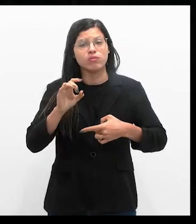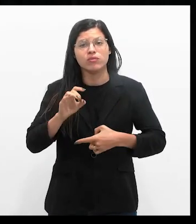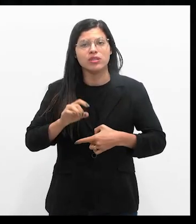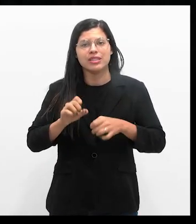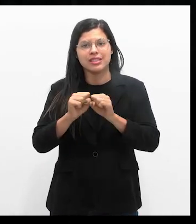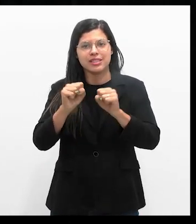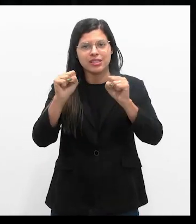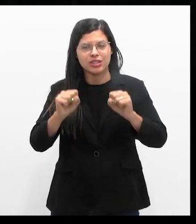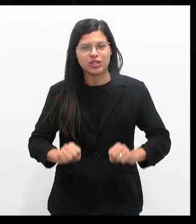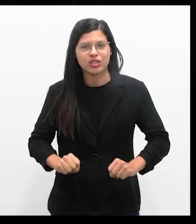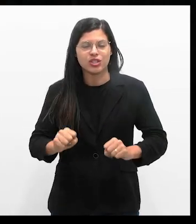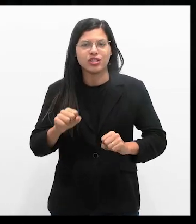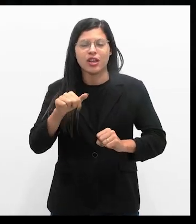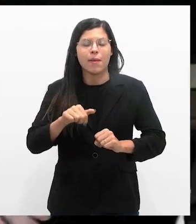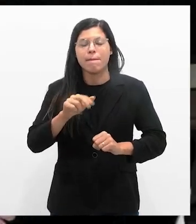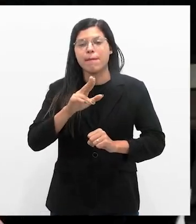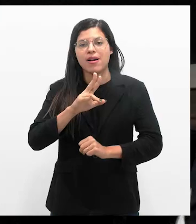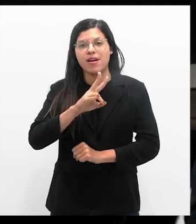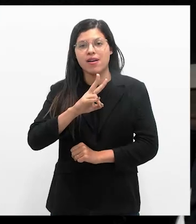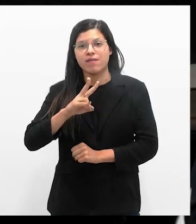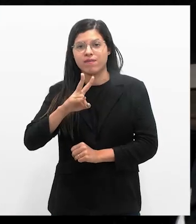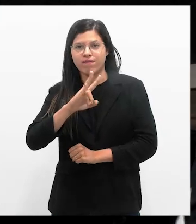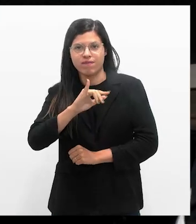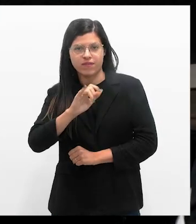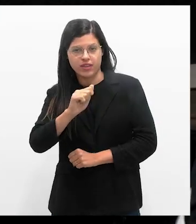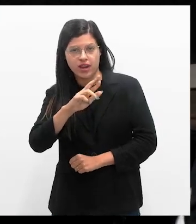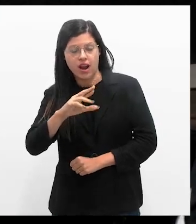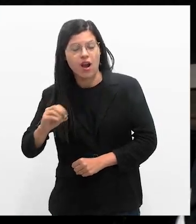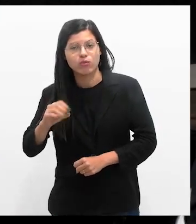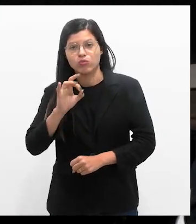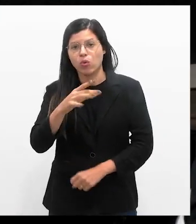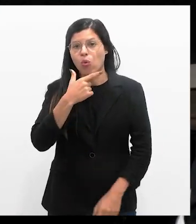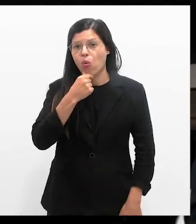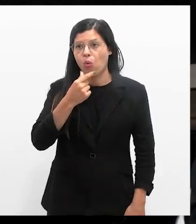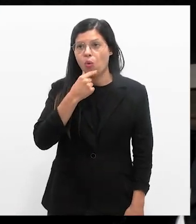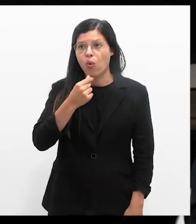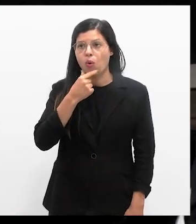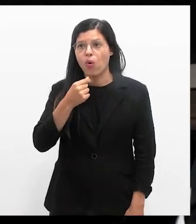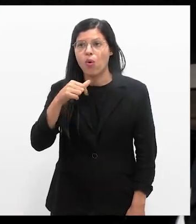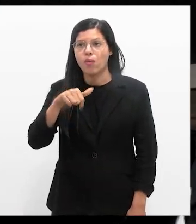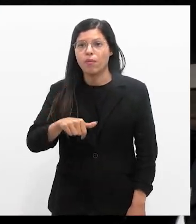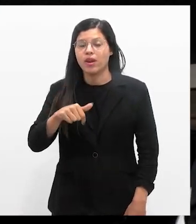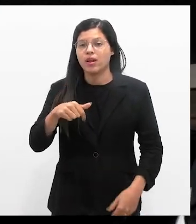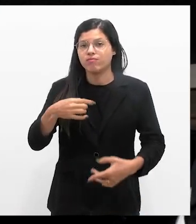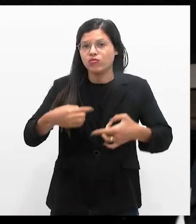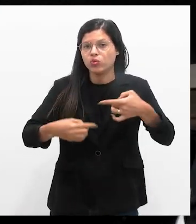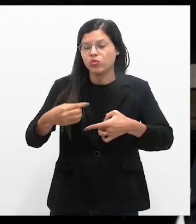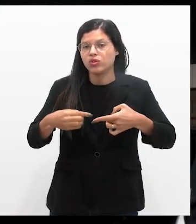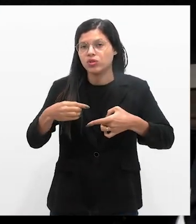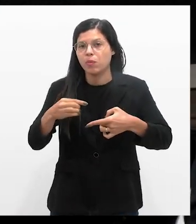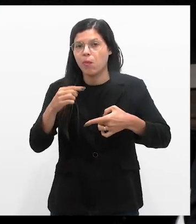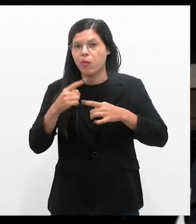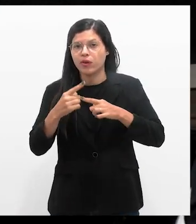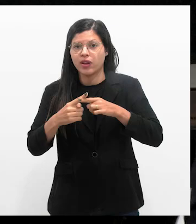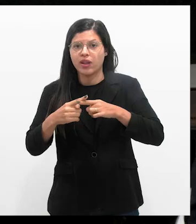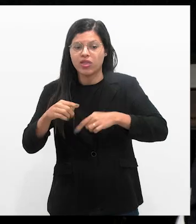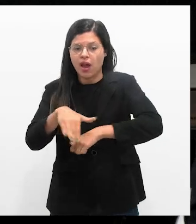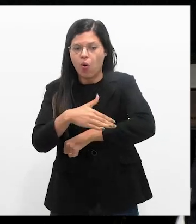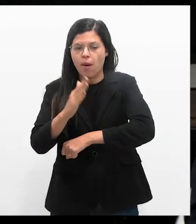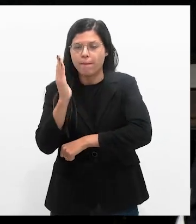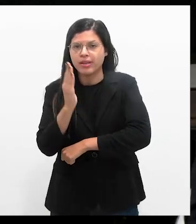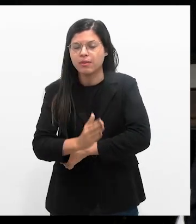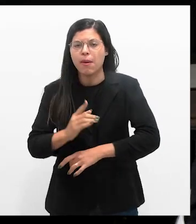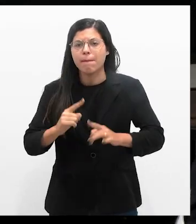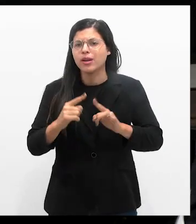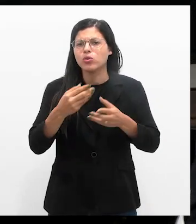homem, ele vai falar do quê? Daquela via principal, porque o homem anda na via principal. Mas como é que uma mulher anda na cidade? Ela